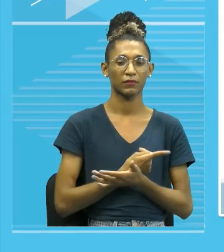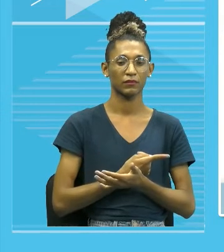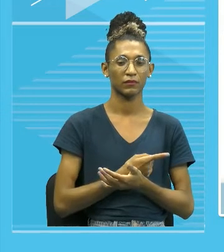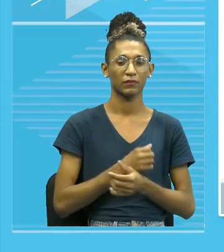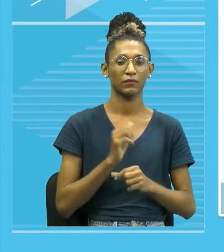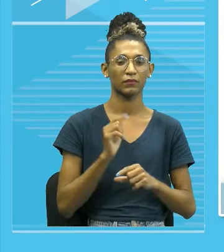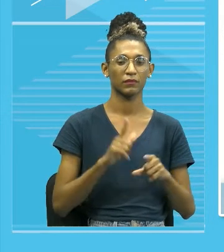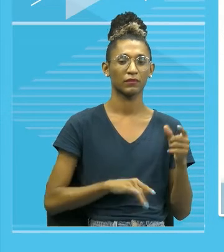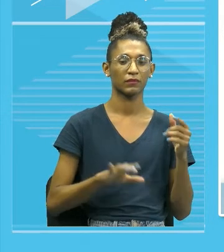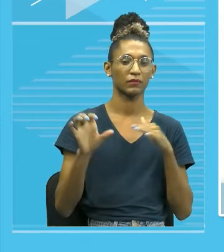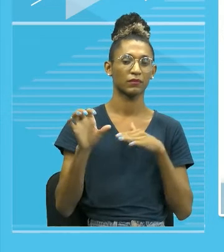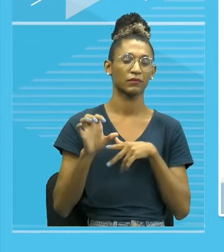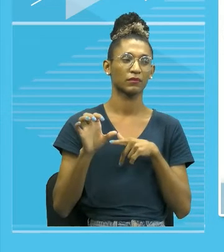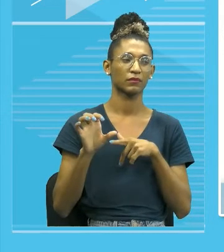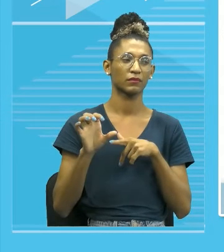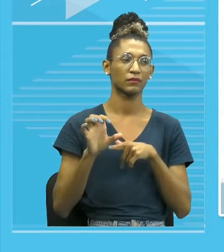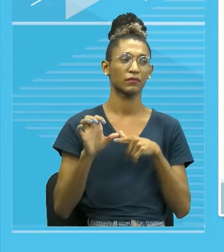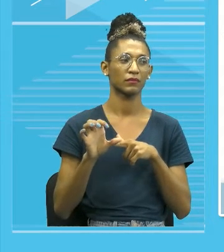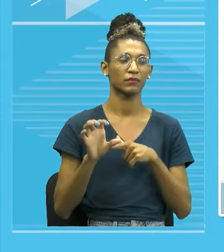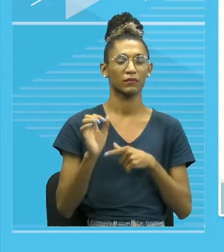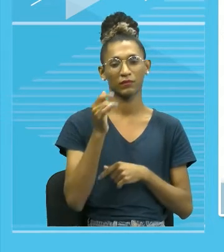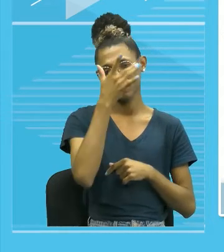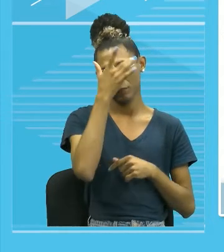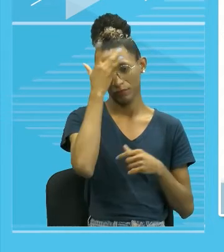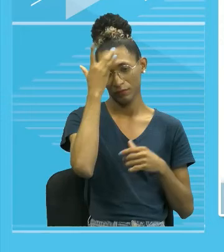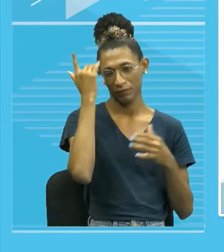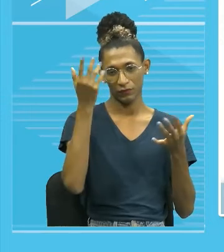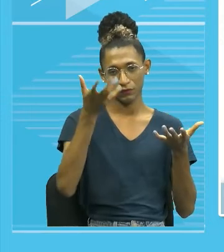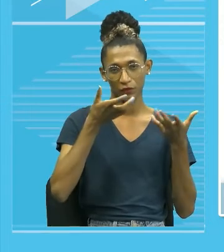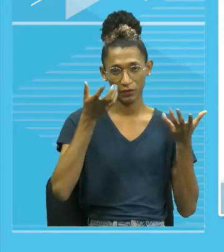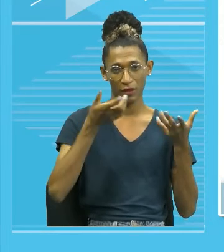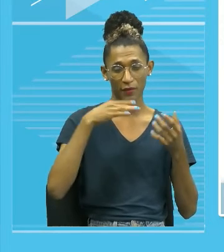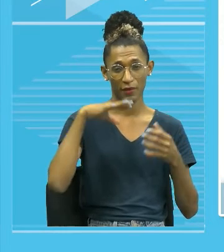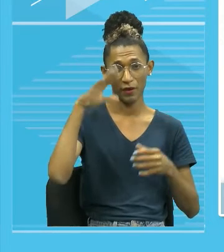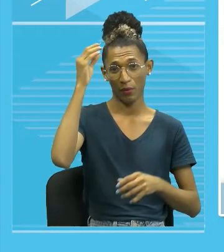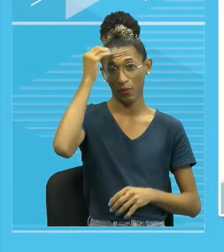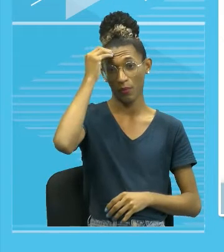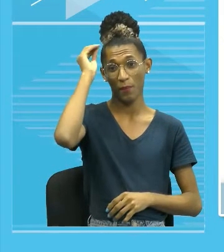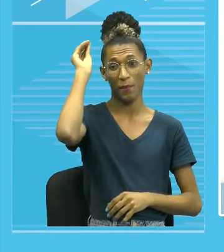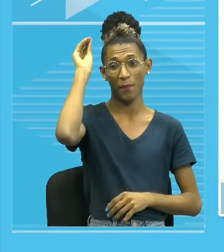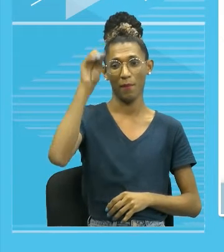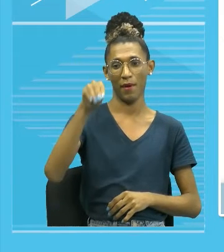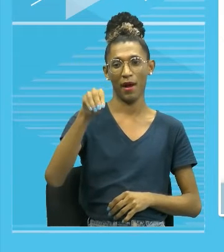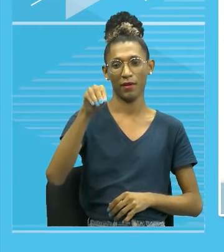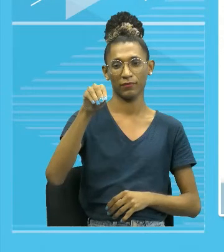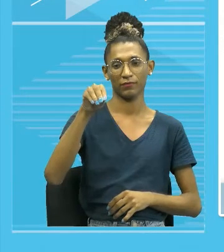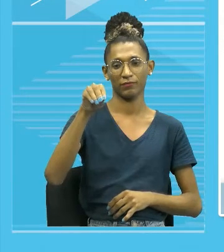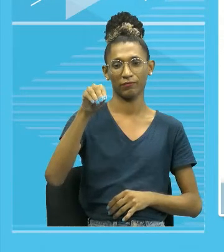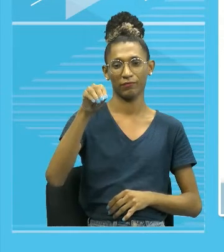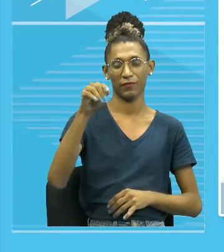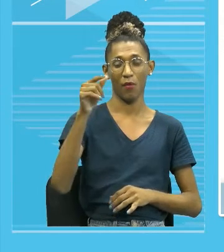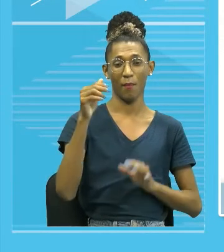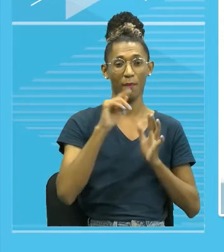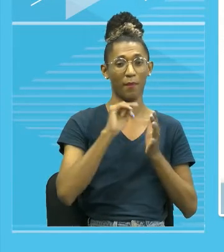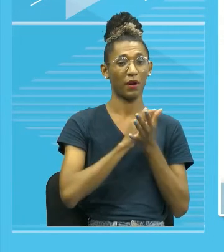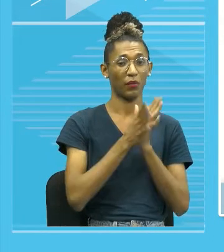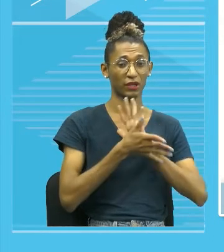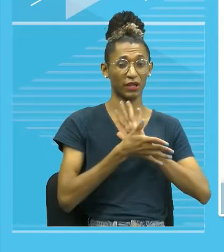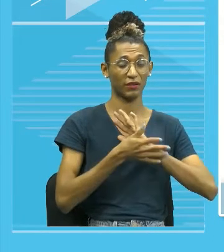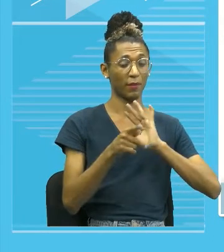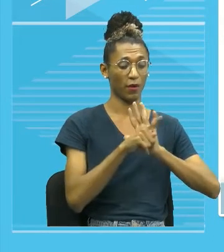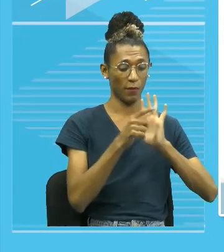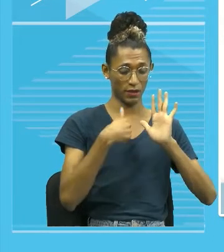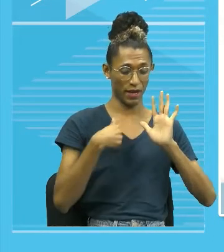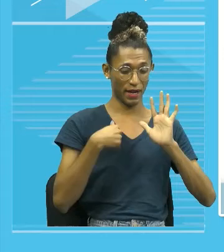letra e o homem busca culpar a natureza de seus próprios preconceitos Ai